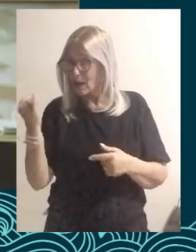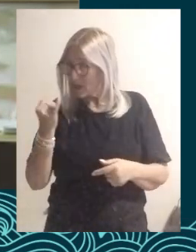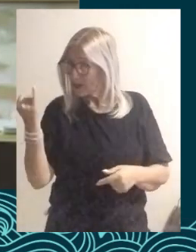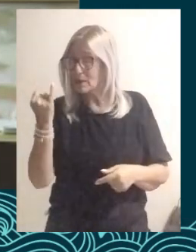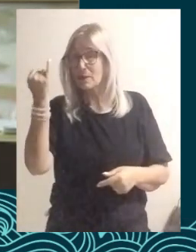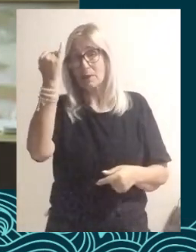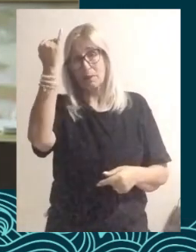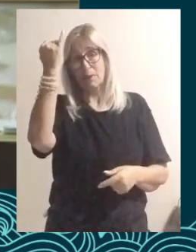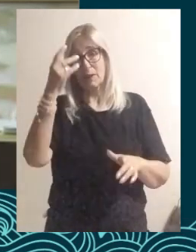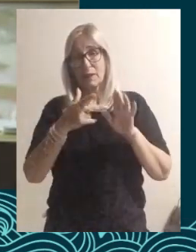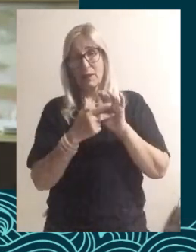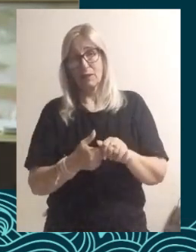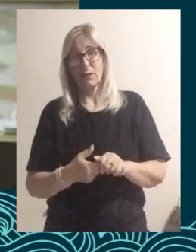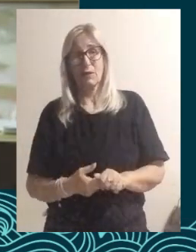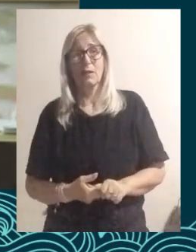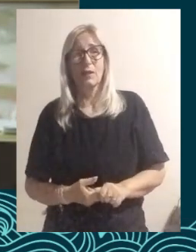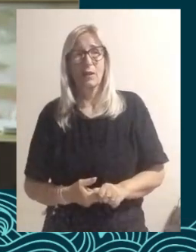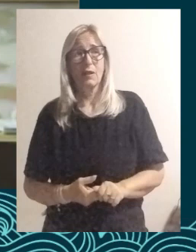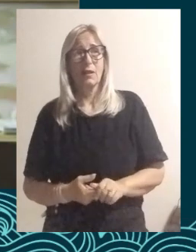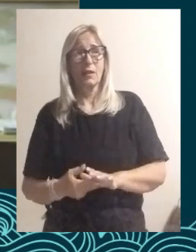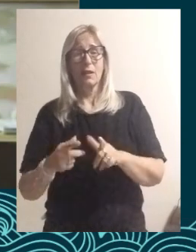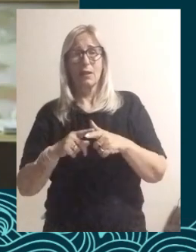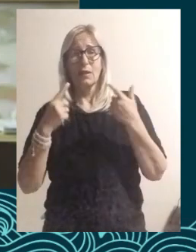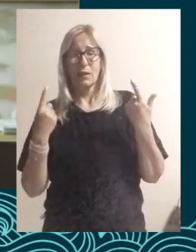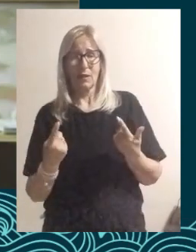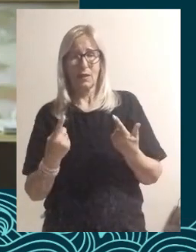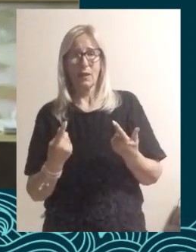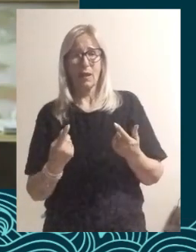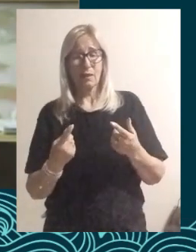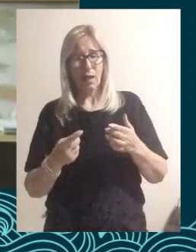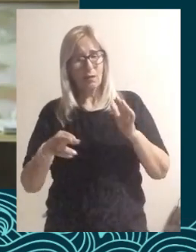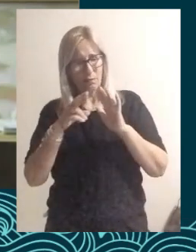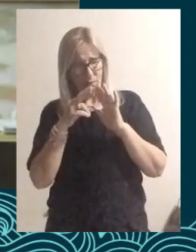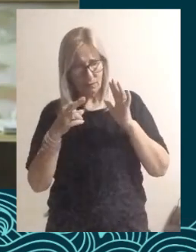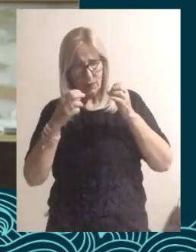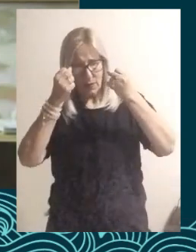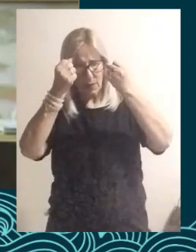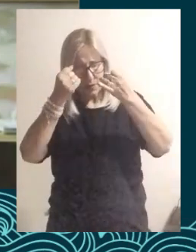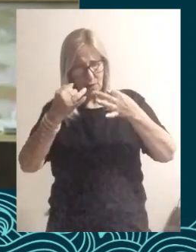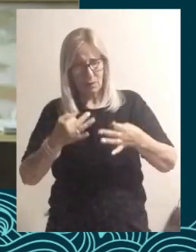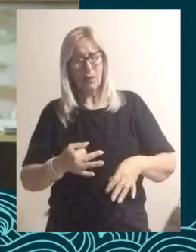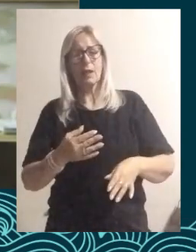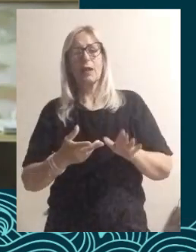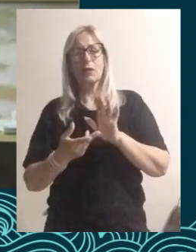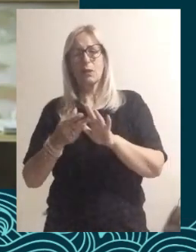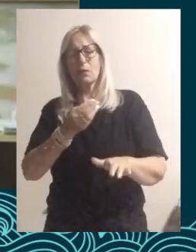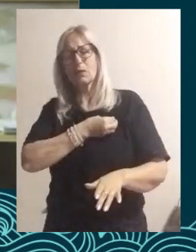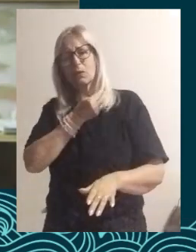me pareceu extremamente importante para algumas delas, né? Que foram as que deram esse